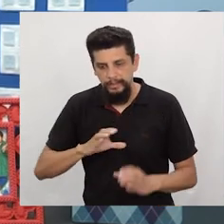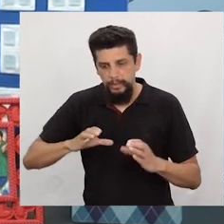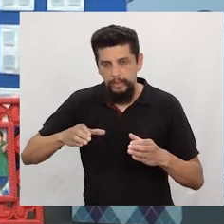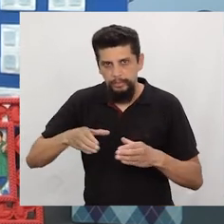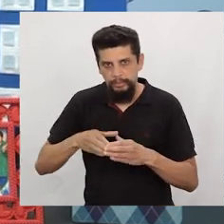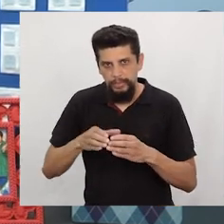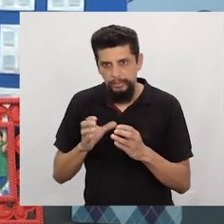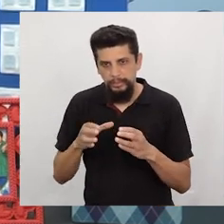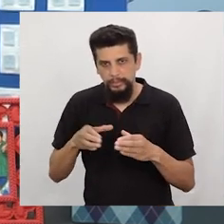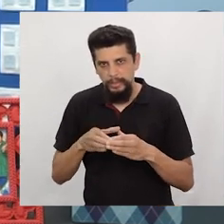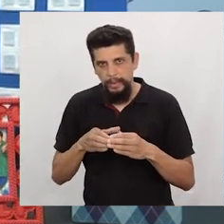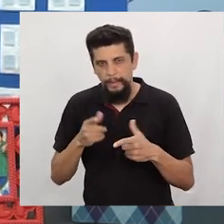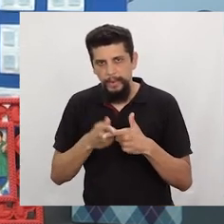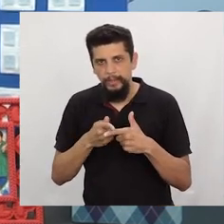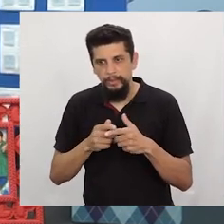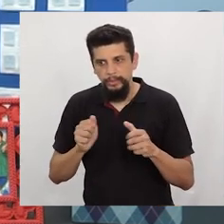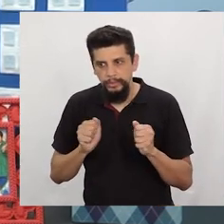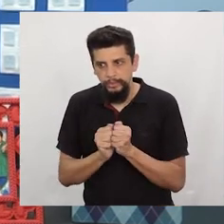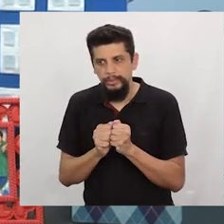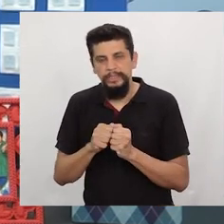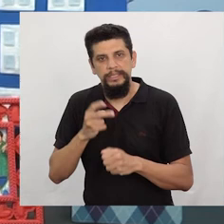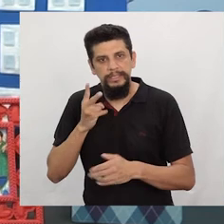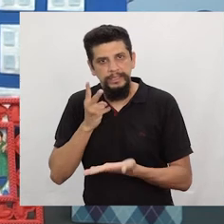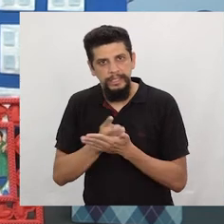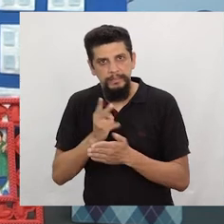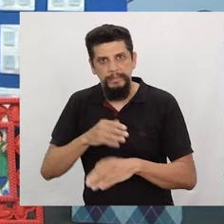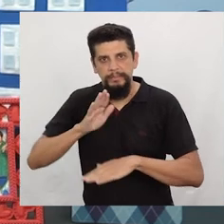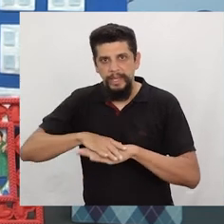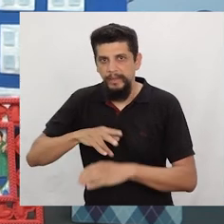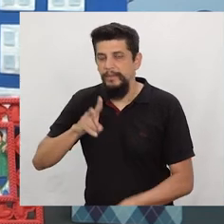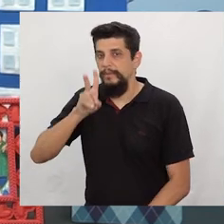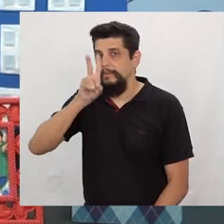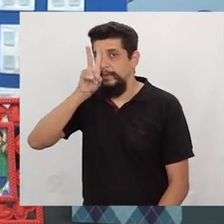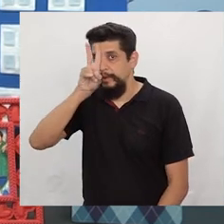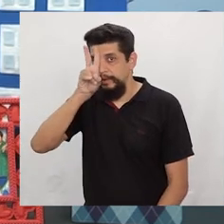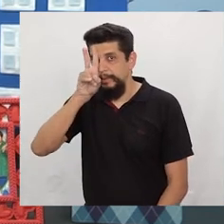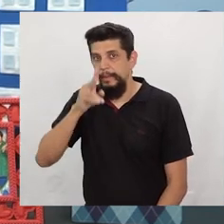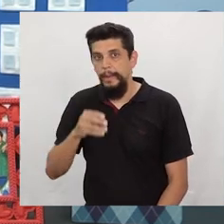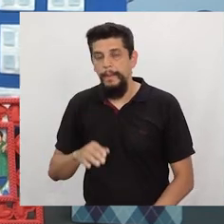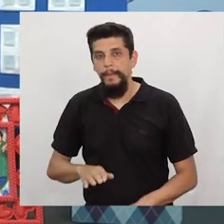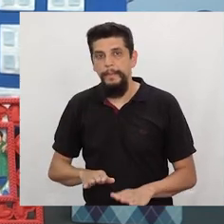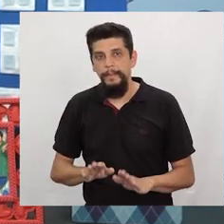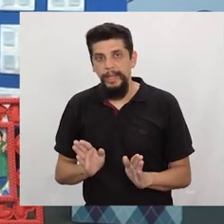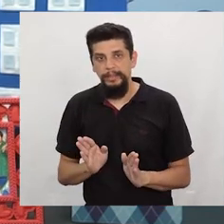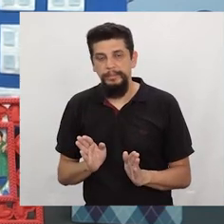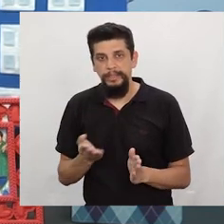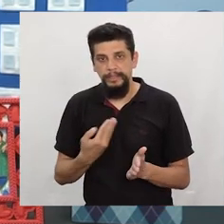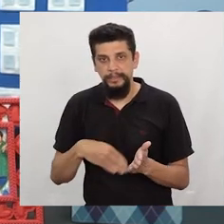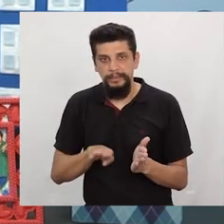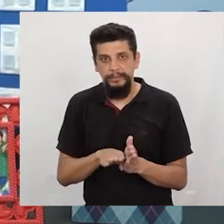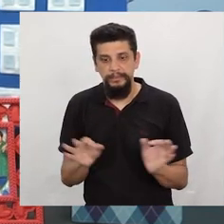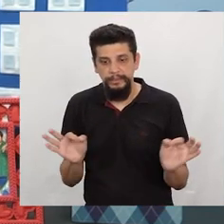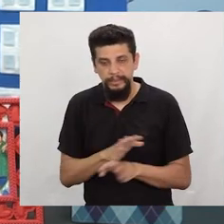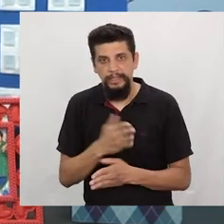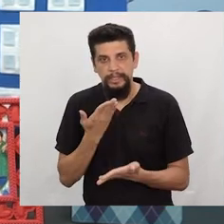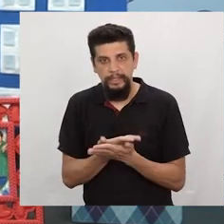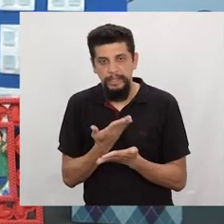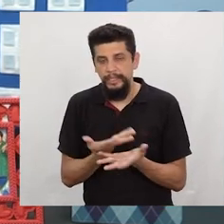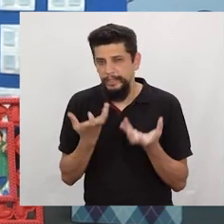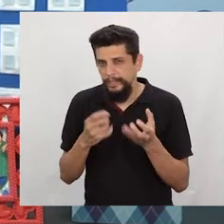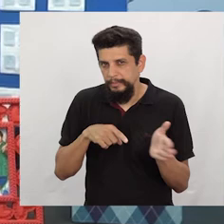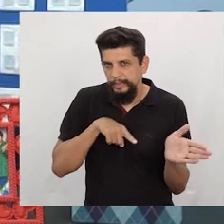ou uma equipe, porque juntos nós somos sempre mais fortes. E para a gente fechar aqui a nossa aula, eu